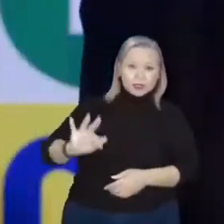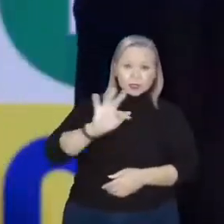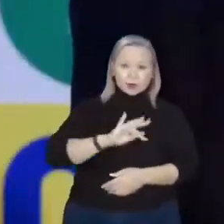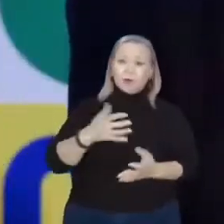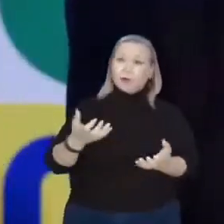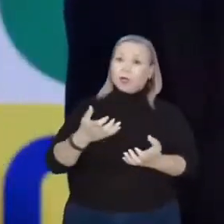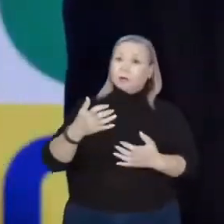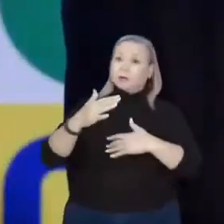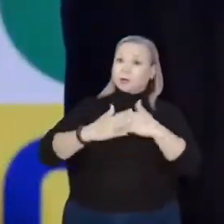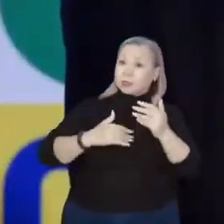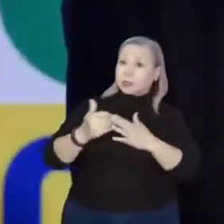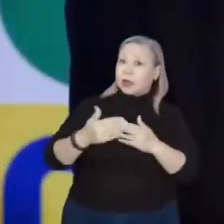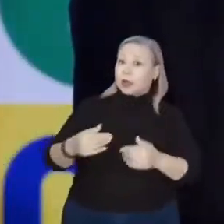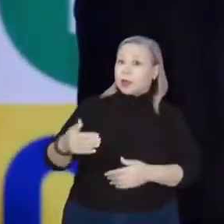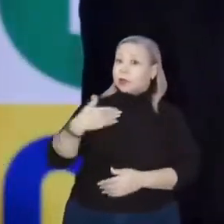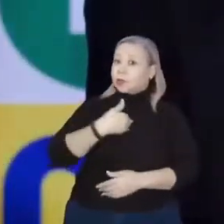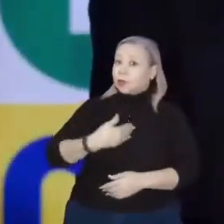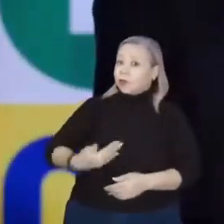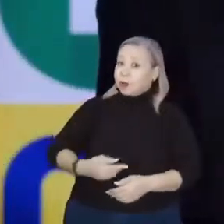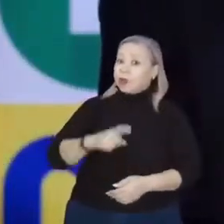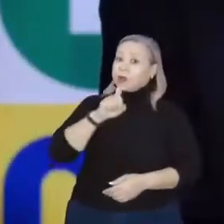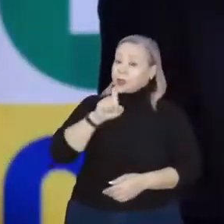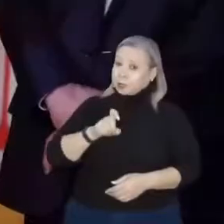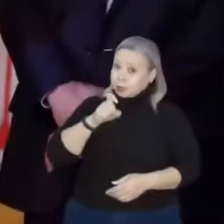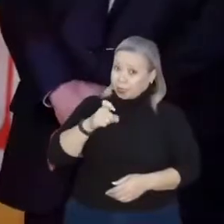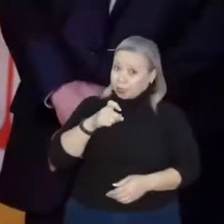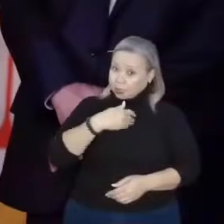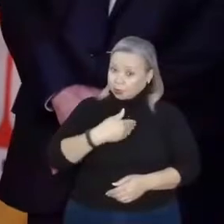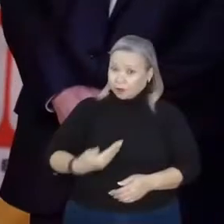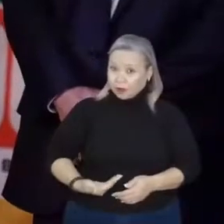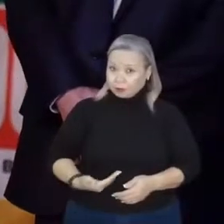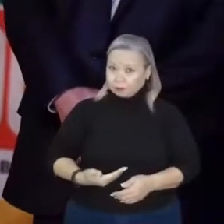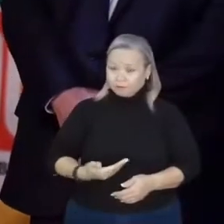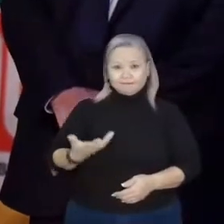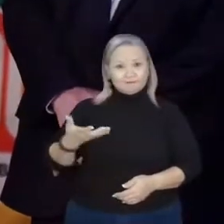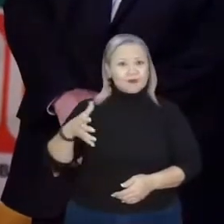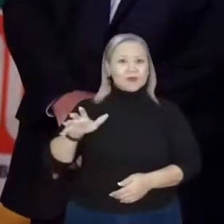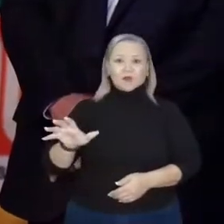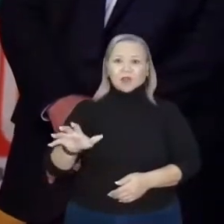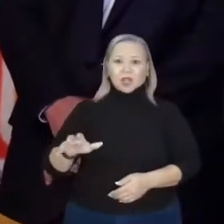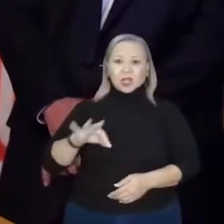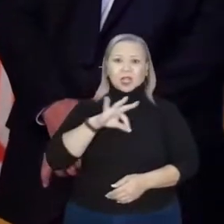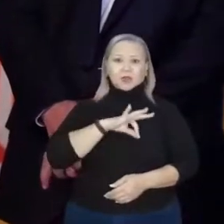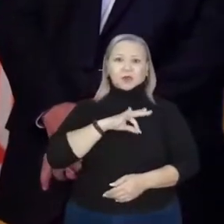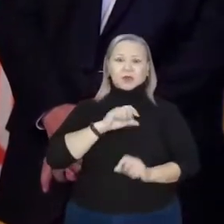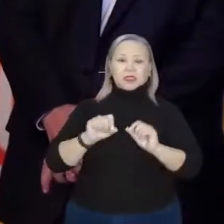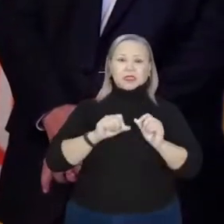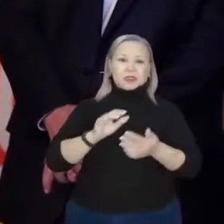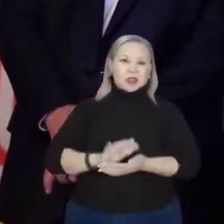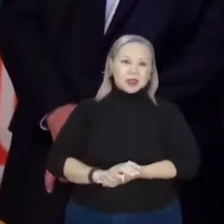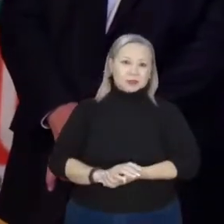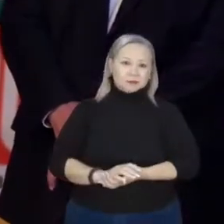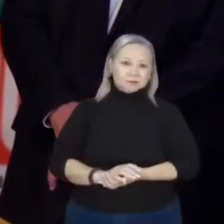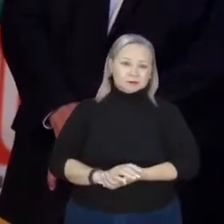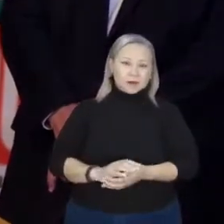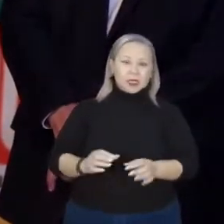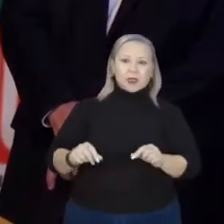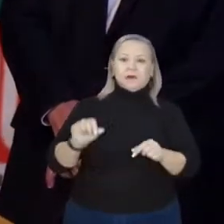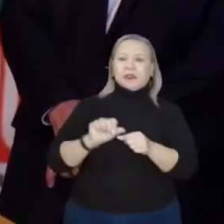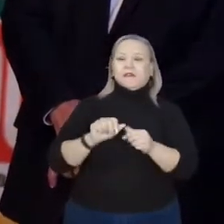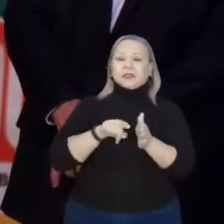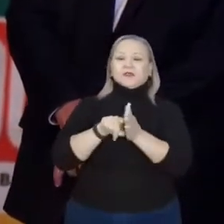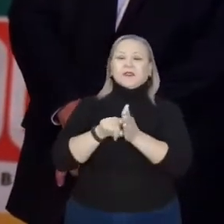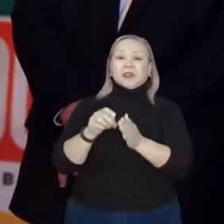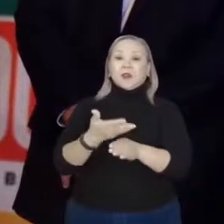Estado. Nós não queremos que policiais fiquem dando shows, sabe, nas investigações antes de investigar. Nós queremos que as